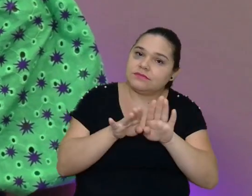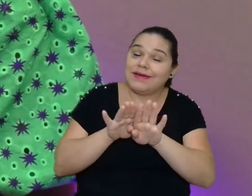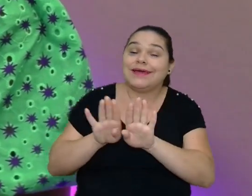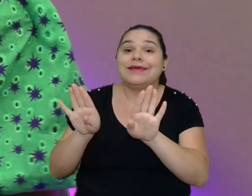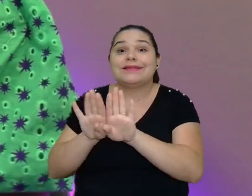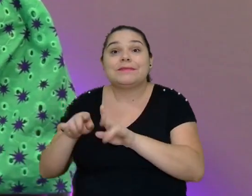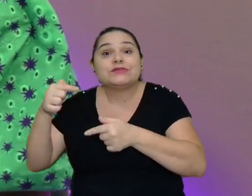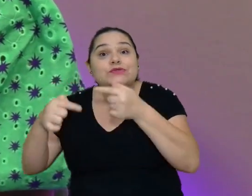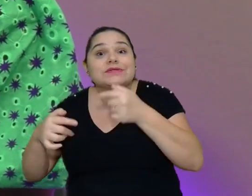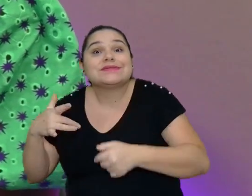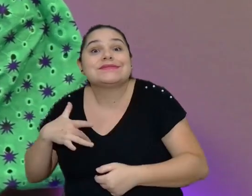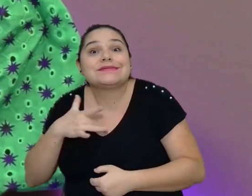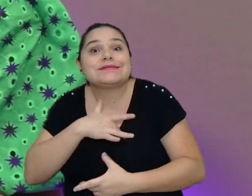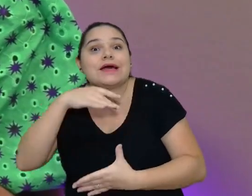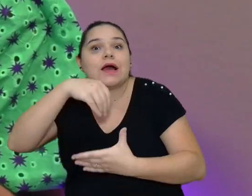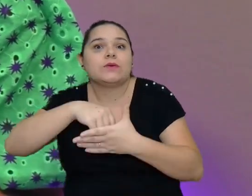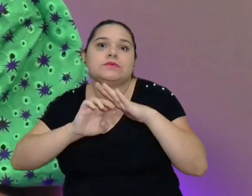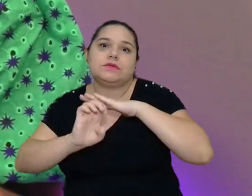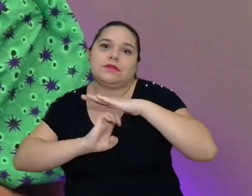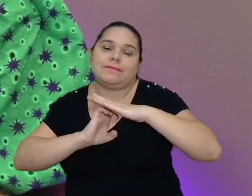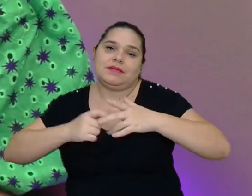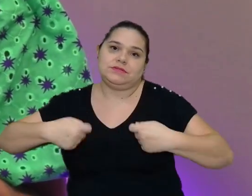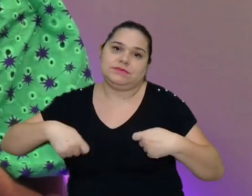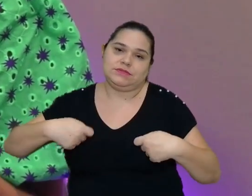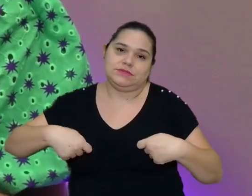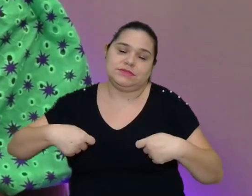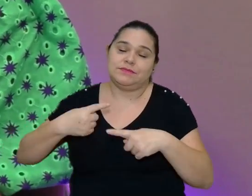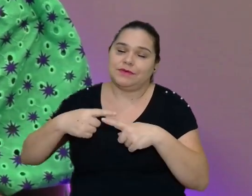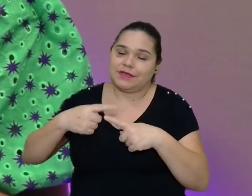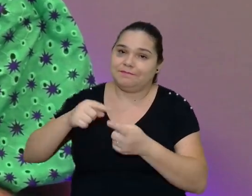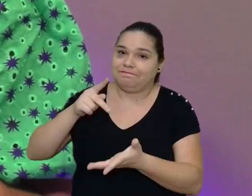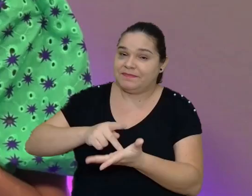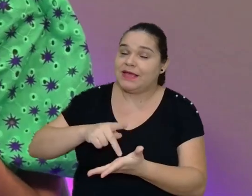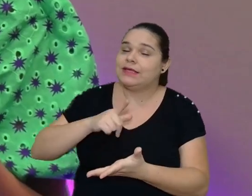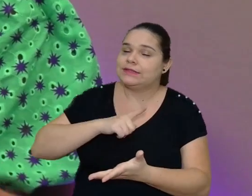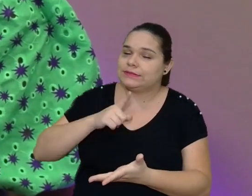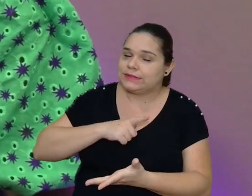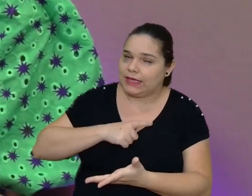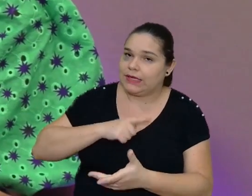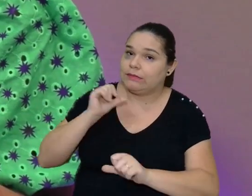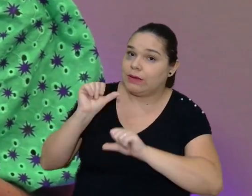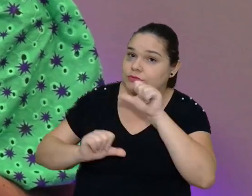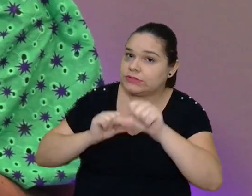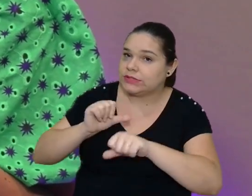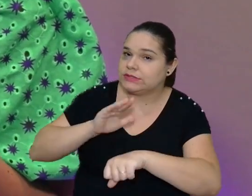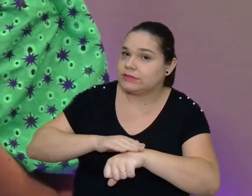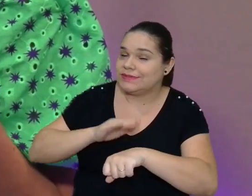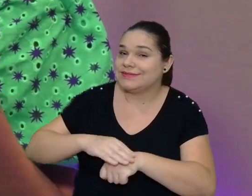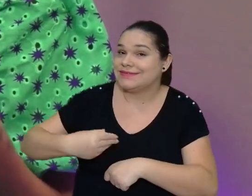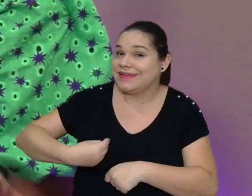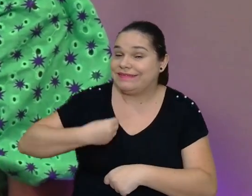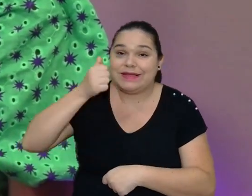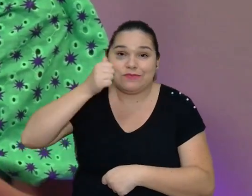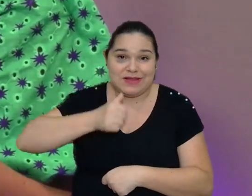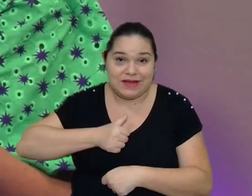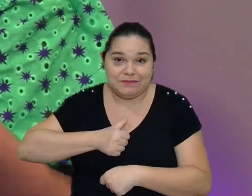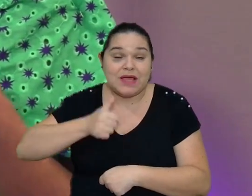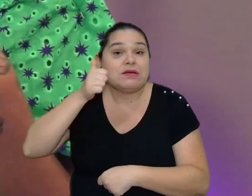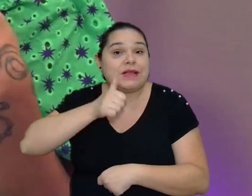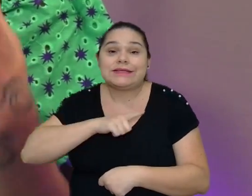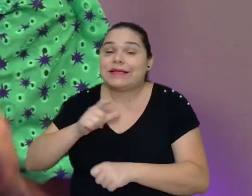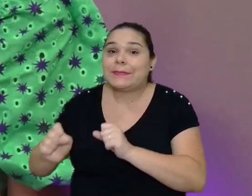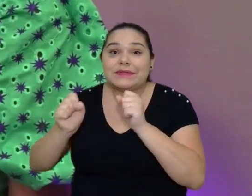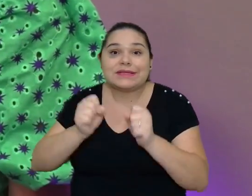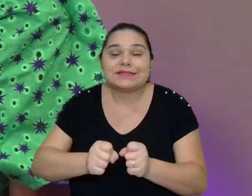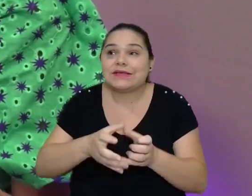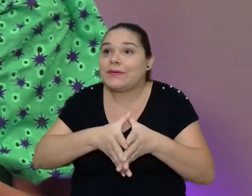da empresa, né? Porque existe uma, o fato é que existe uma mudança no momento da vida dessa mulher, onde ela tem um potencial enorme, onde ela tem uma